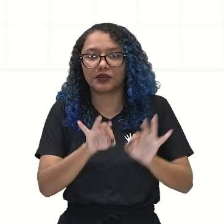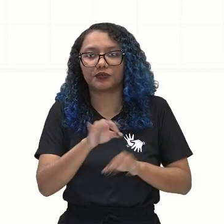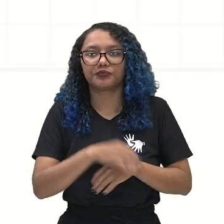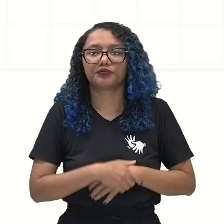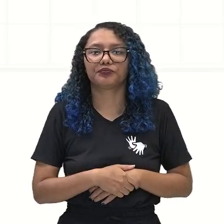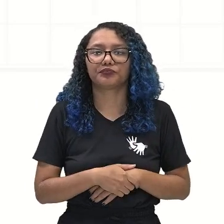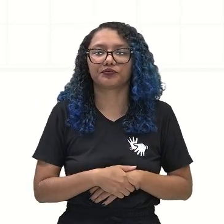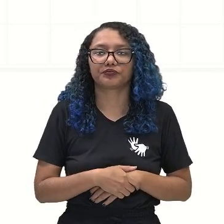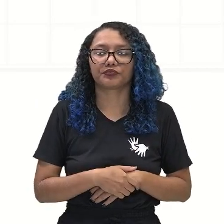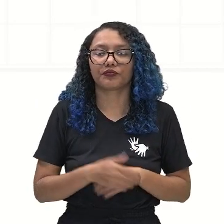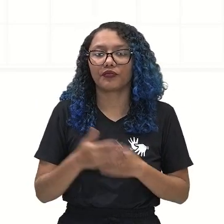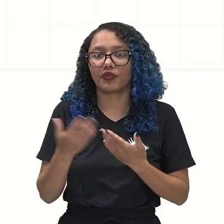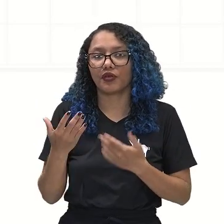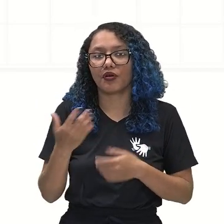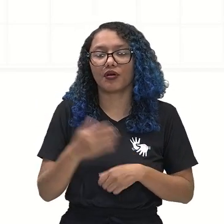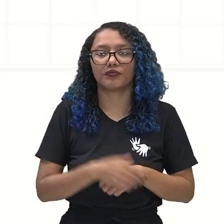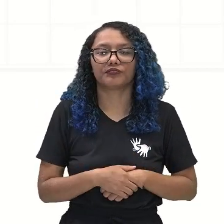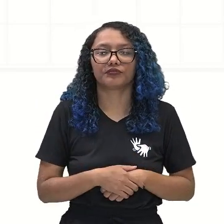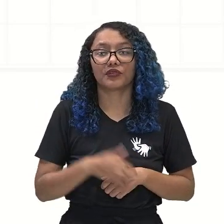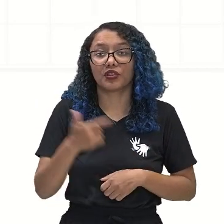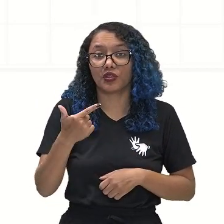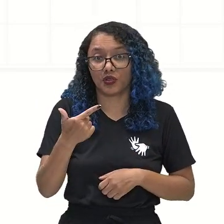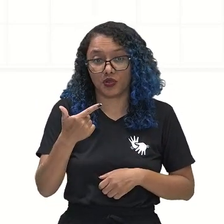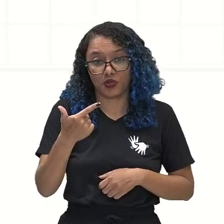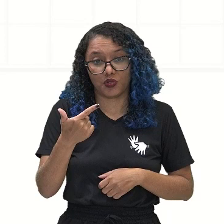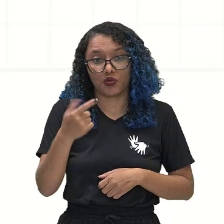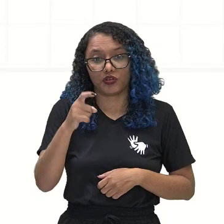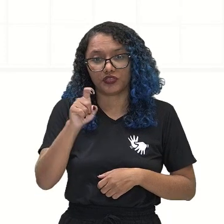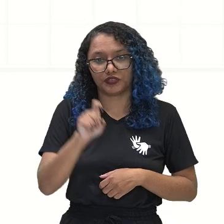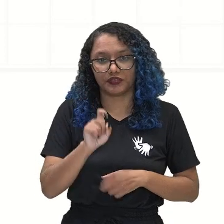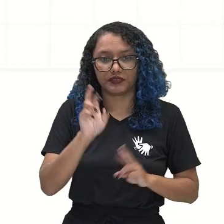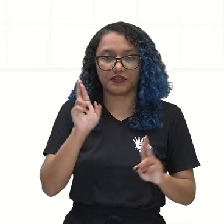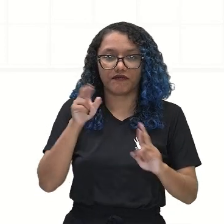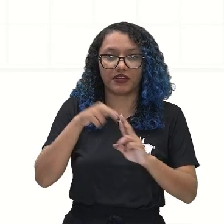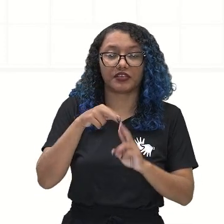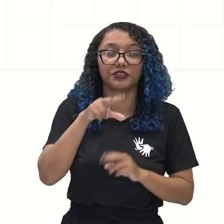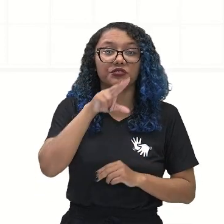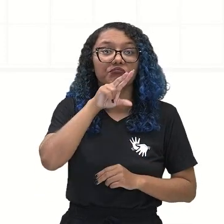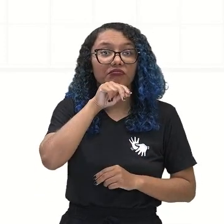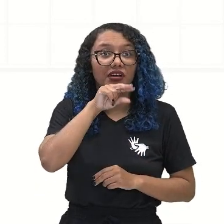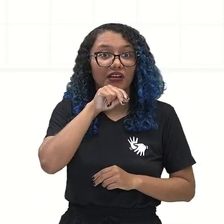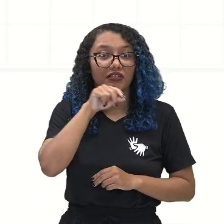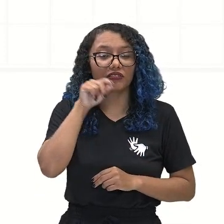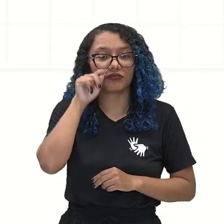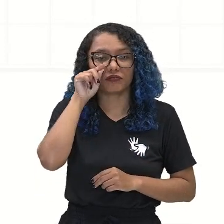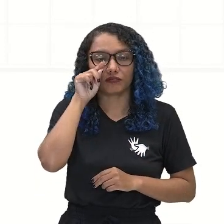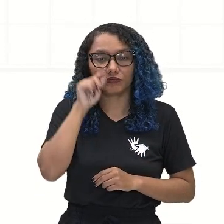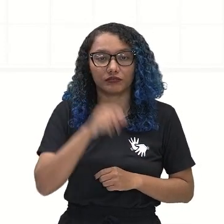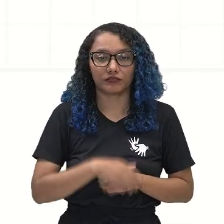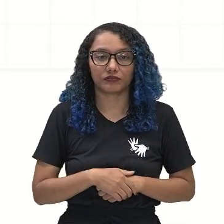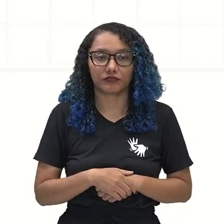2x para os patos. Olha como é importante. E